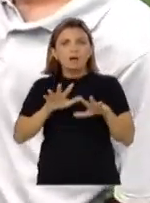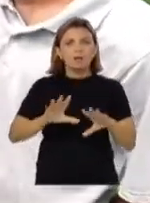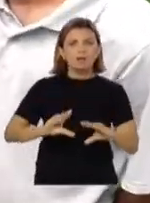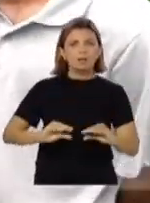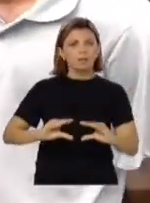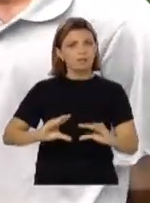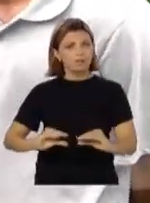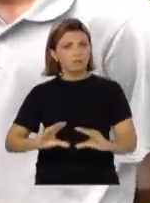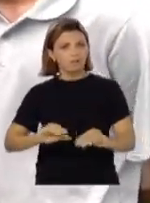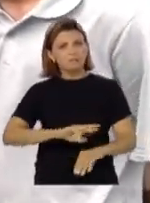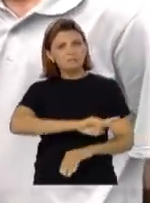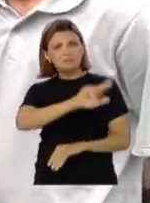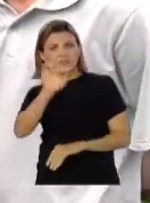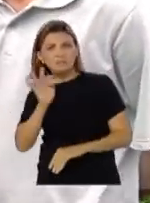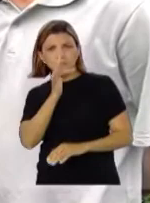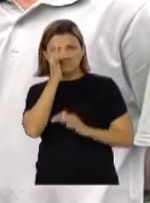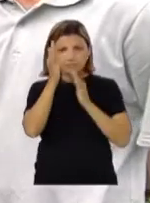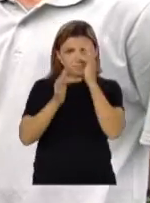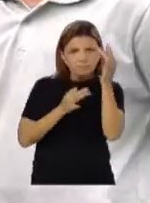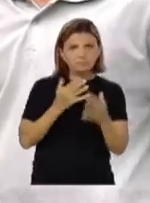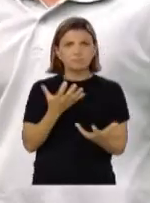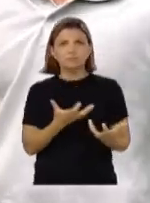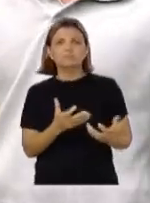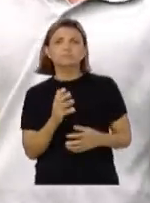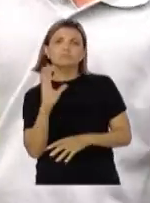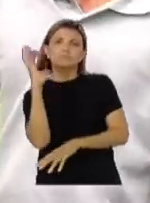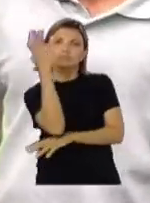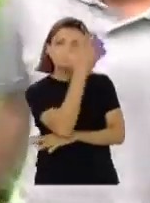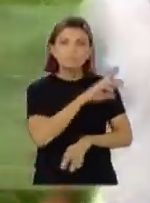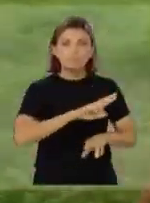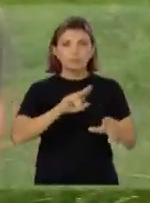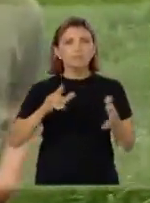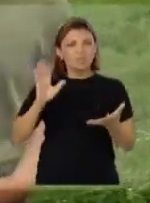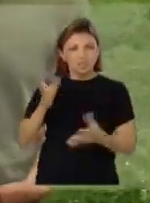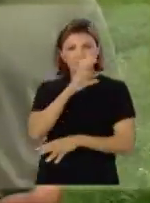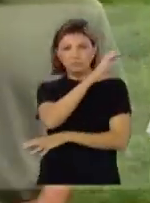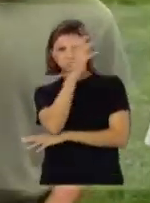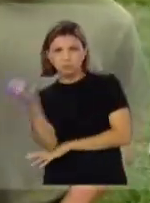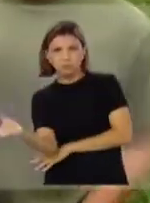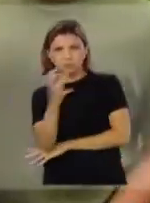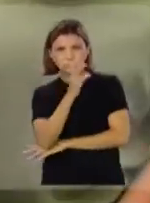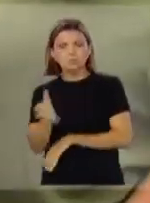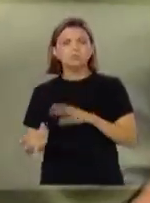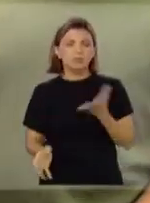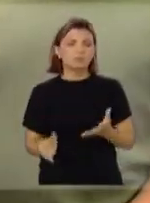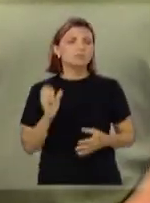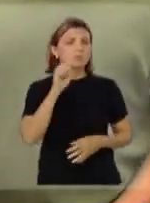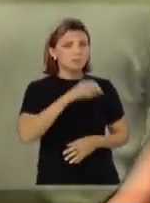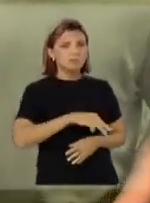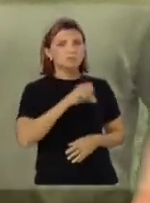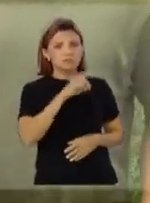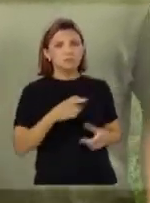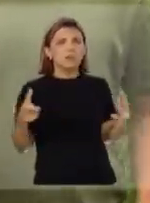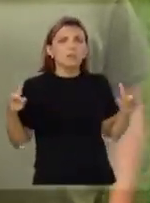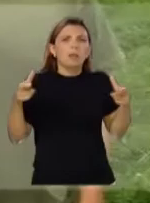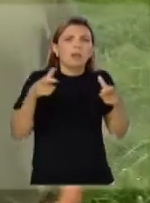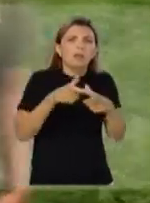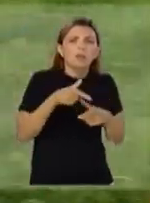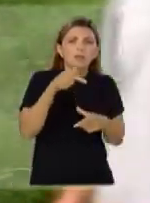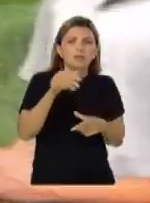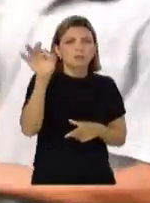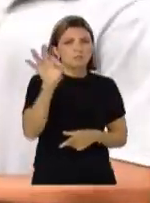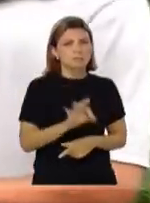tem uma combinação diferente de diferentes animais diferentes plantas eu ouvi dizer que boa parte da Mata Atlântica já foi destruída é